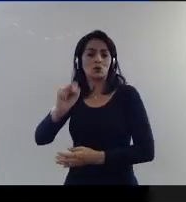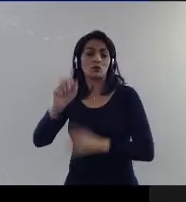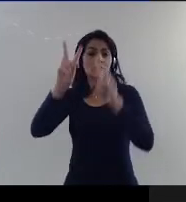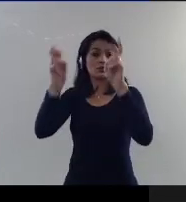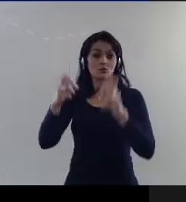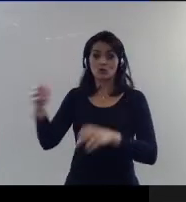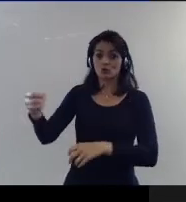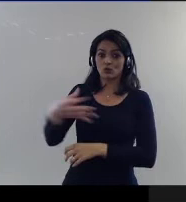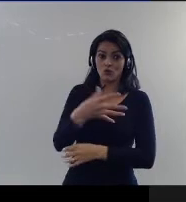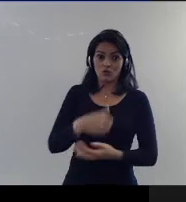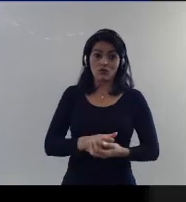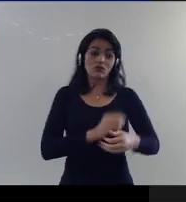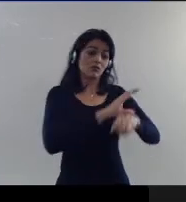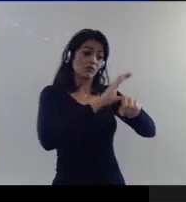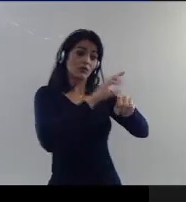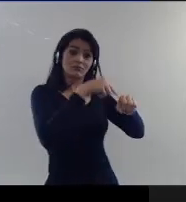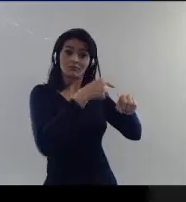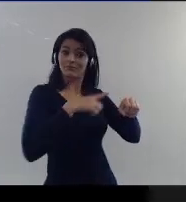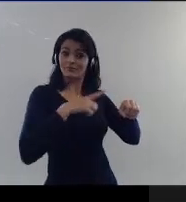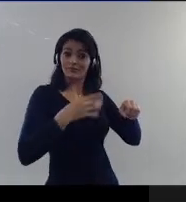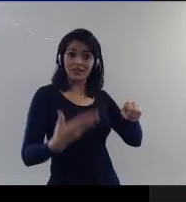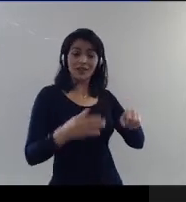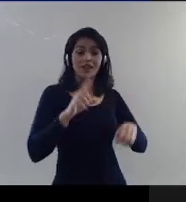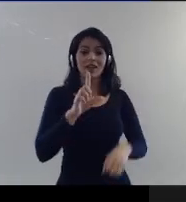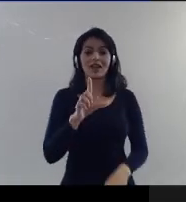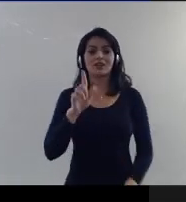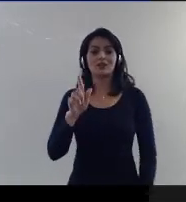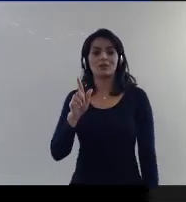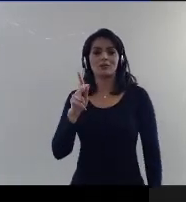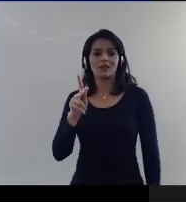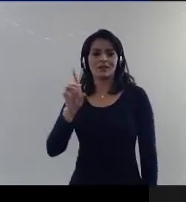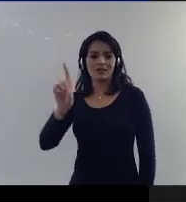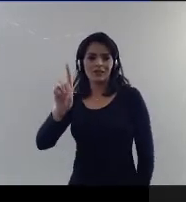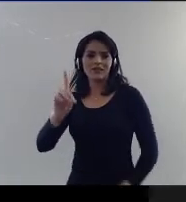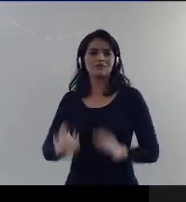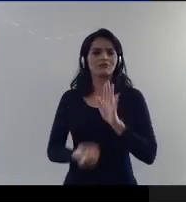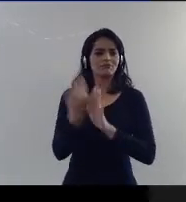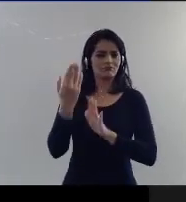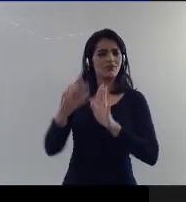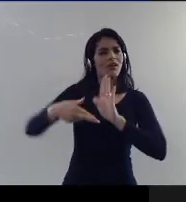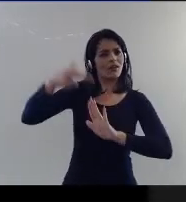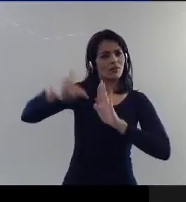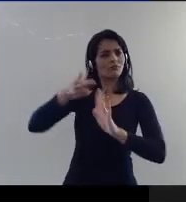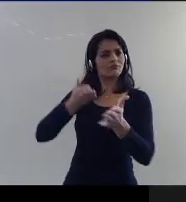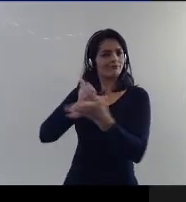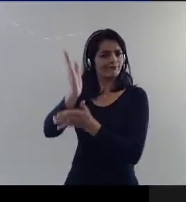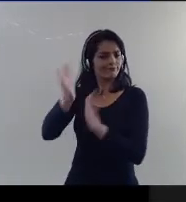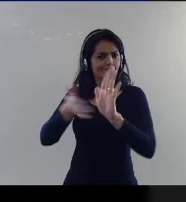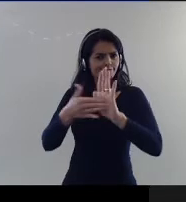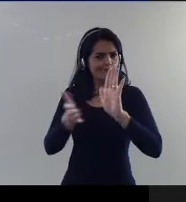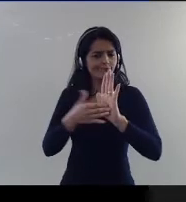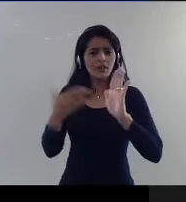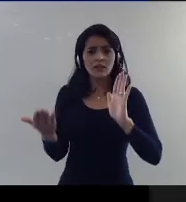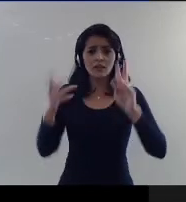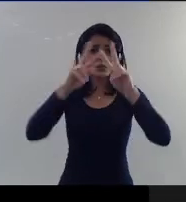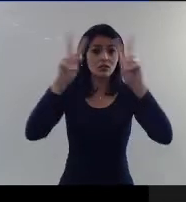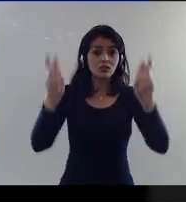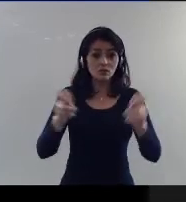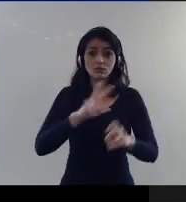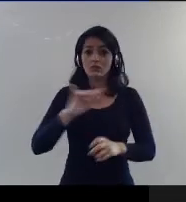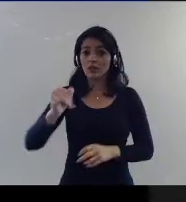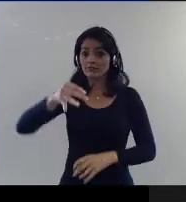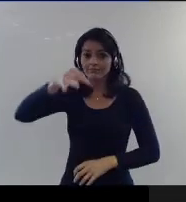do constitucional e agora da LGPD, né, regulamentando a questão, mas é um assunto aí que